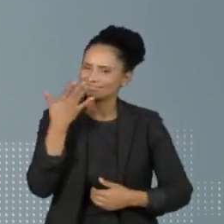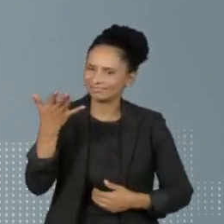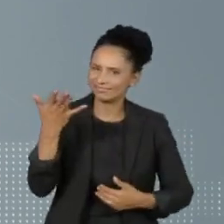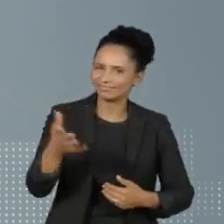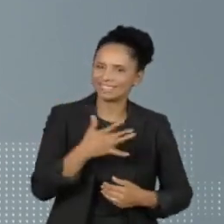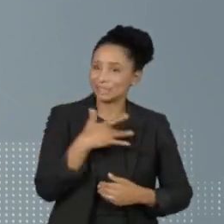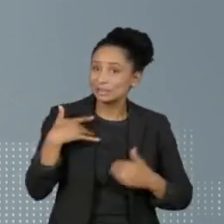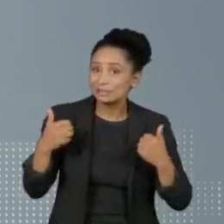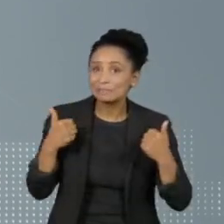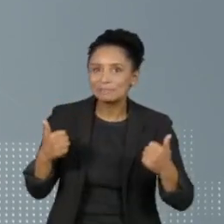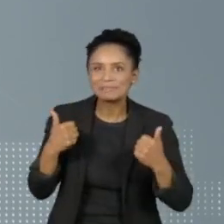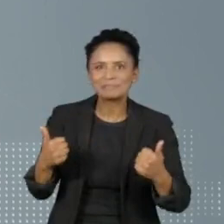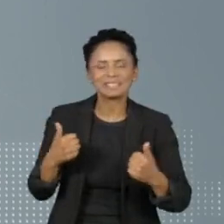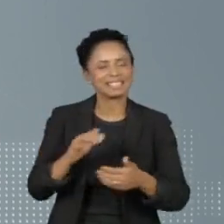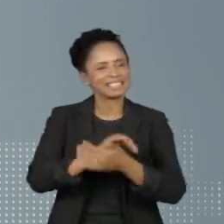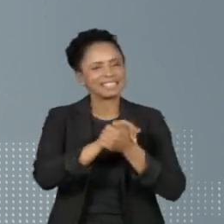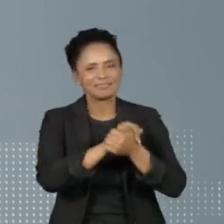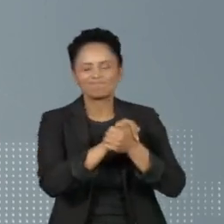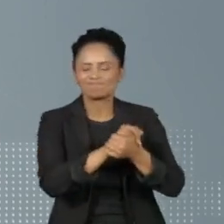Que alegria ver te!